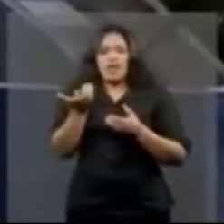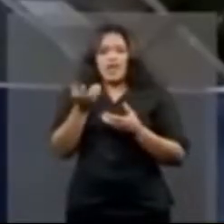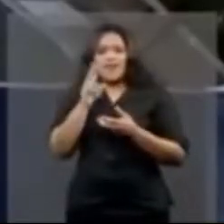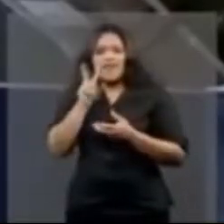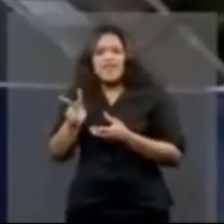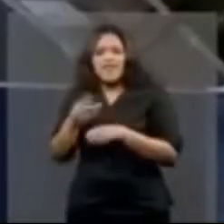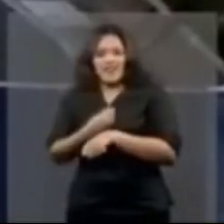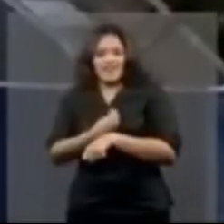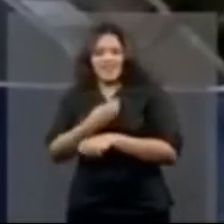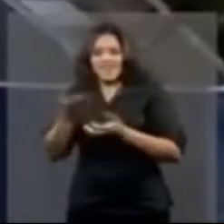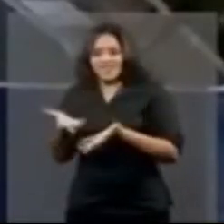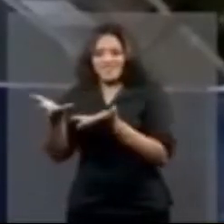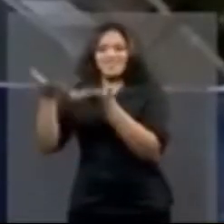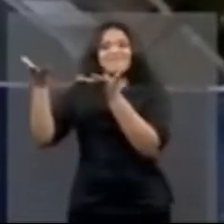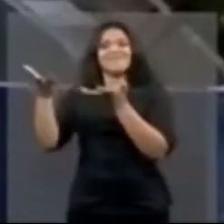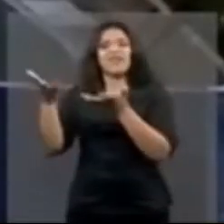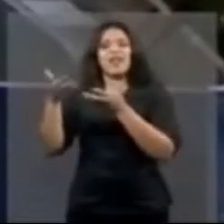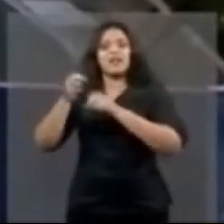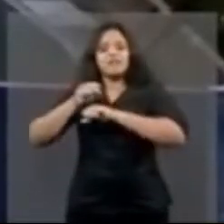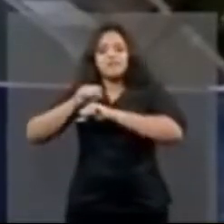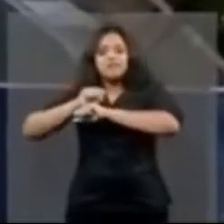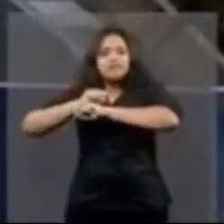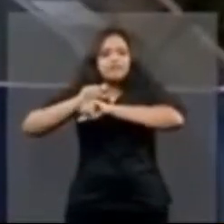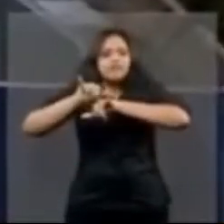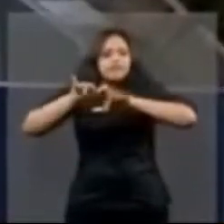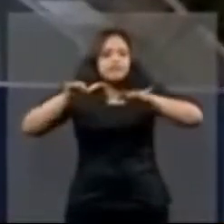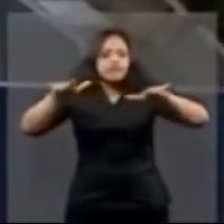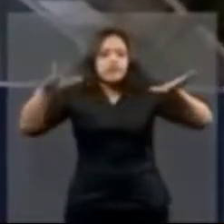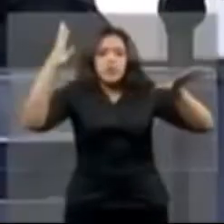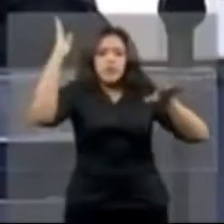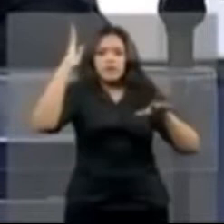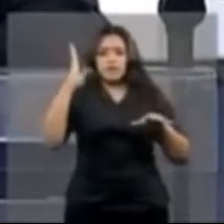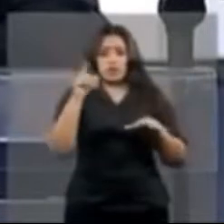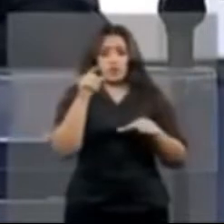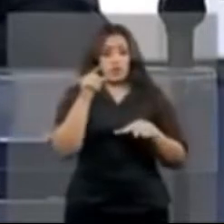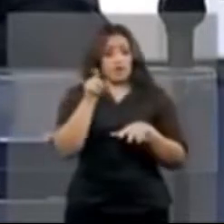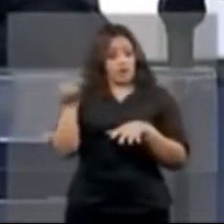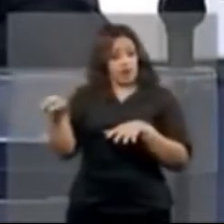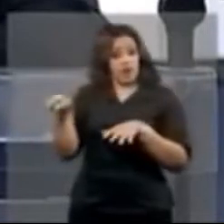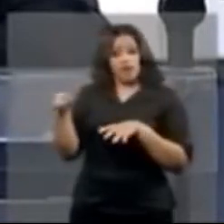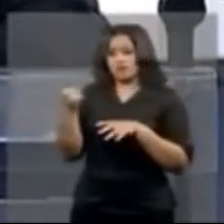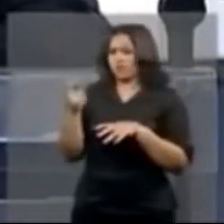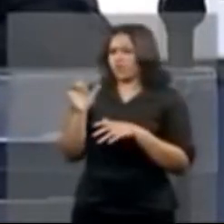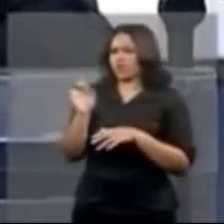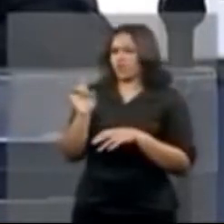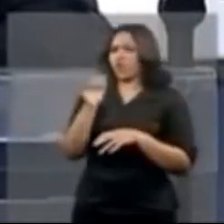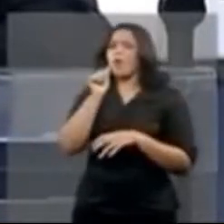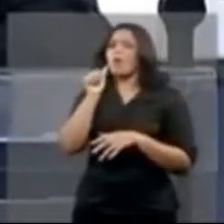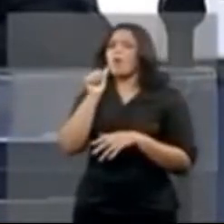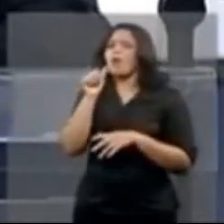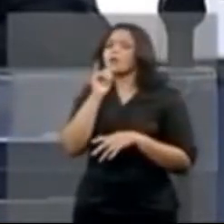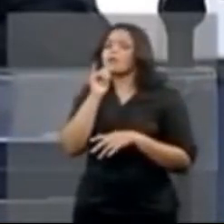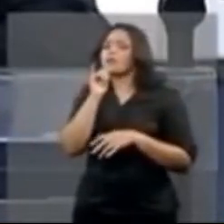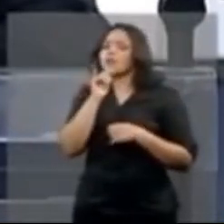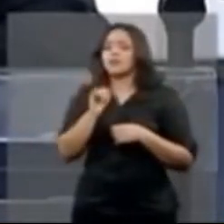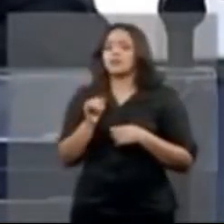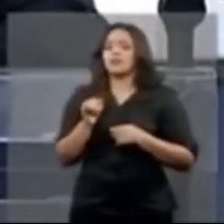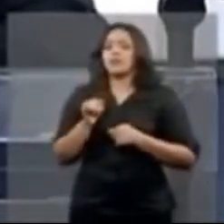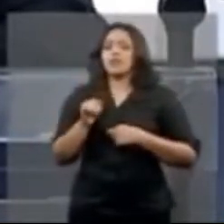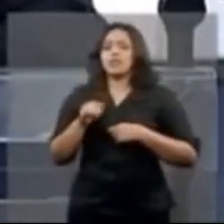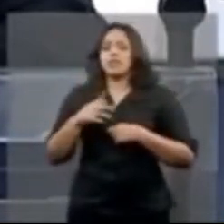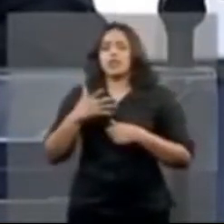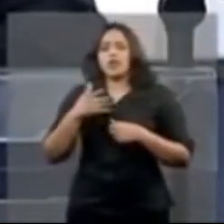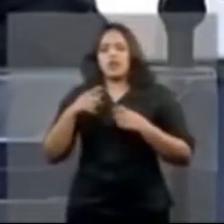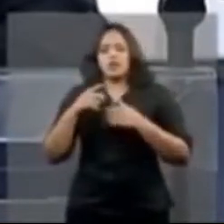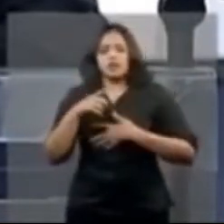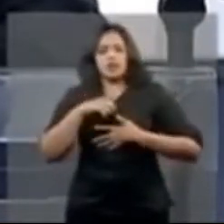Brasil. Nelas, a senhora não vai encontrar só mulheres que recepcionaram os números 124 e 126 do